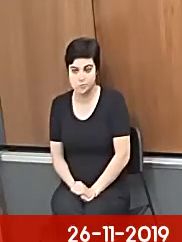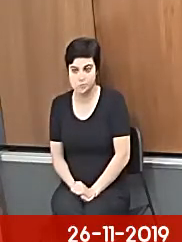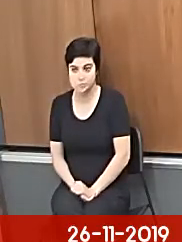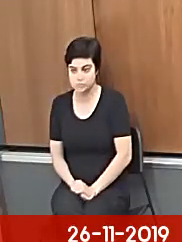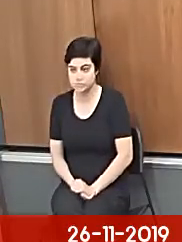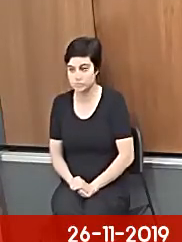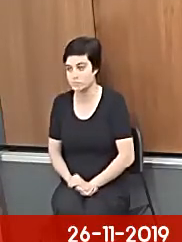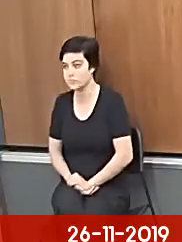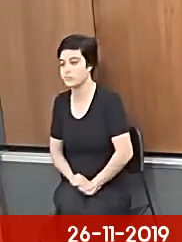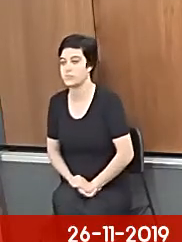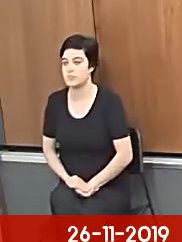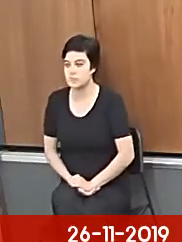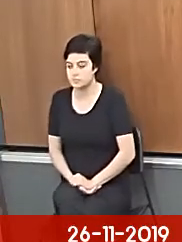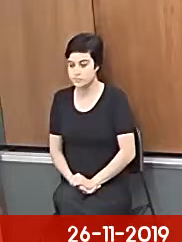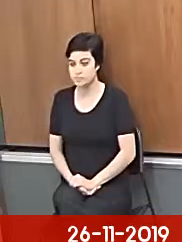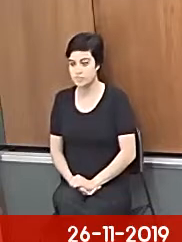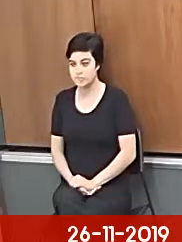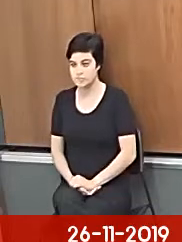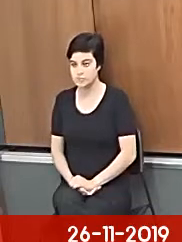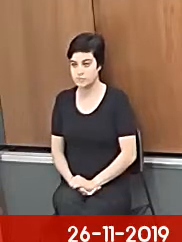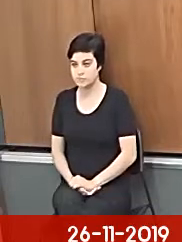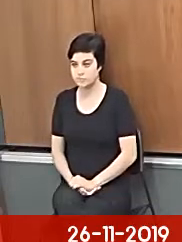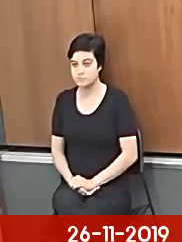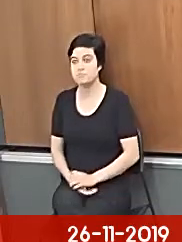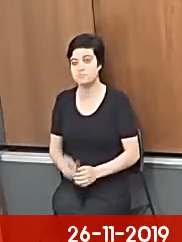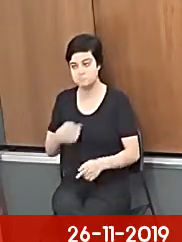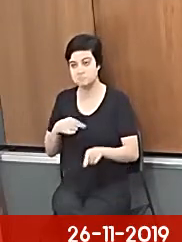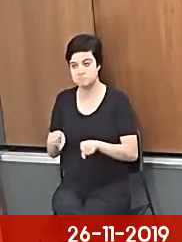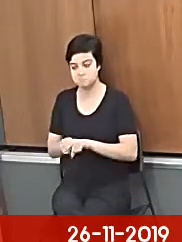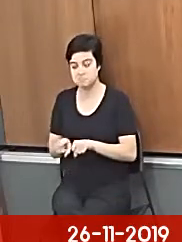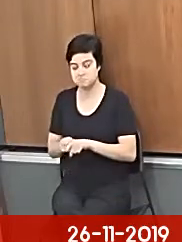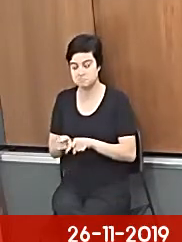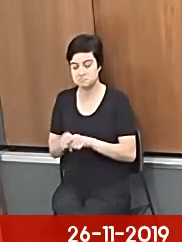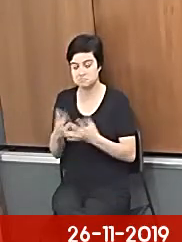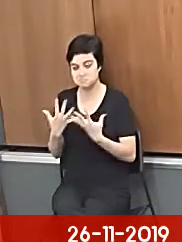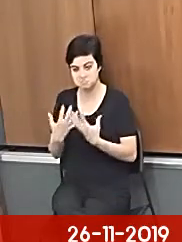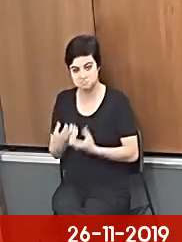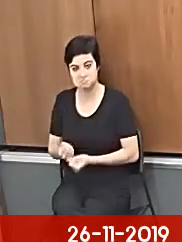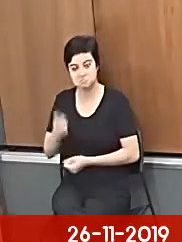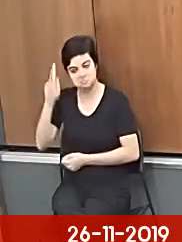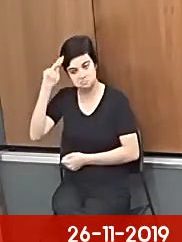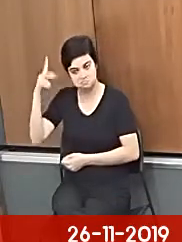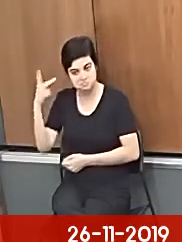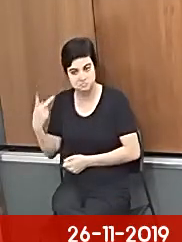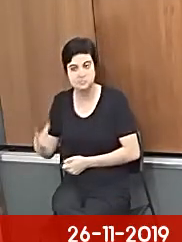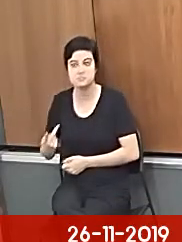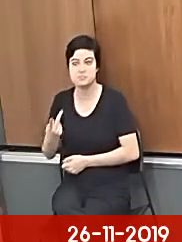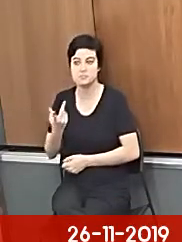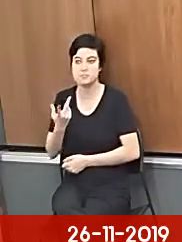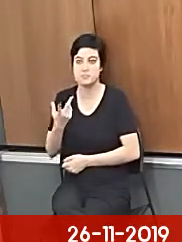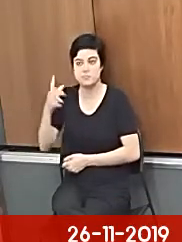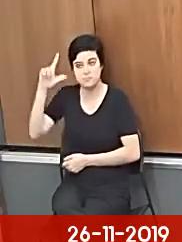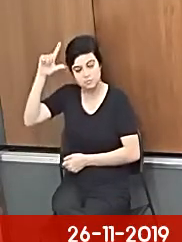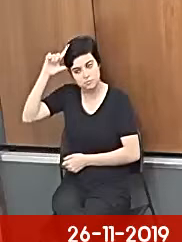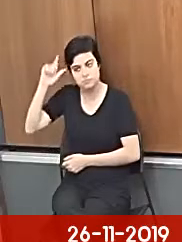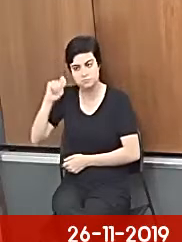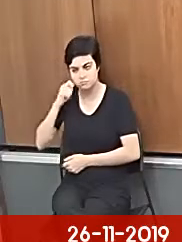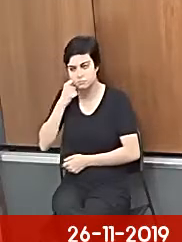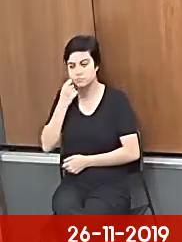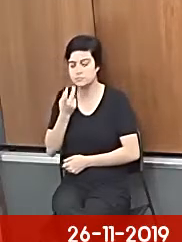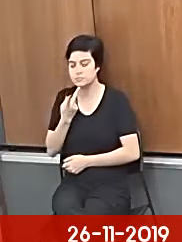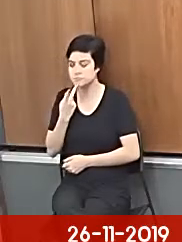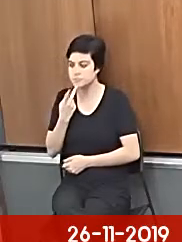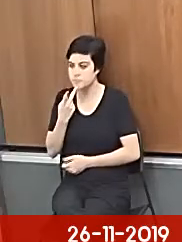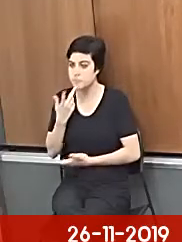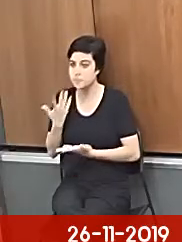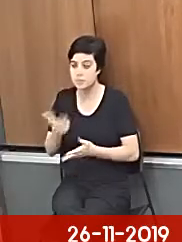isso que o Hélio apontou. Muito bem, Laís, concordo plenamente com a abordagem do Hélio, a abordagem da Laís, e é um foco nosso, né?